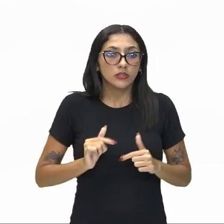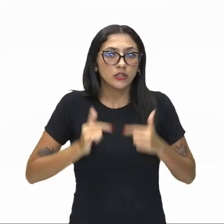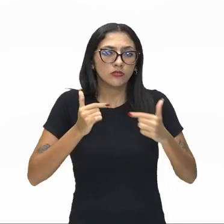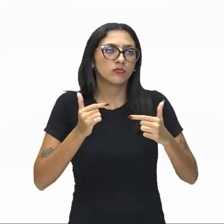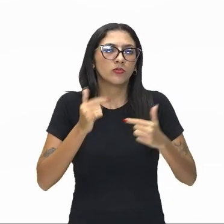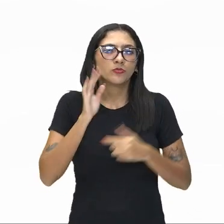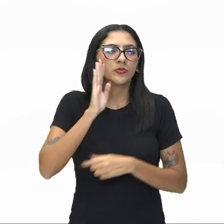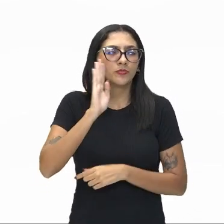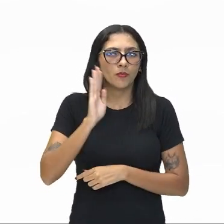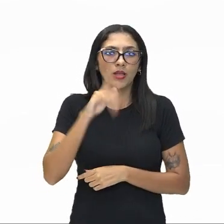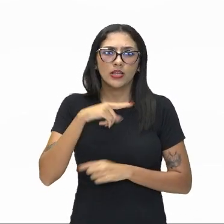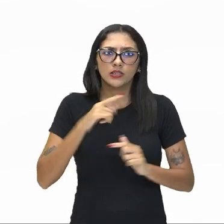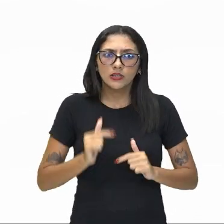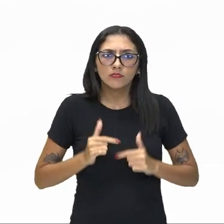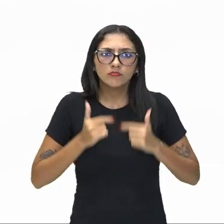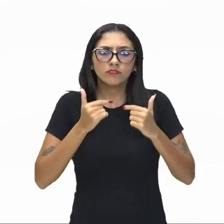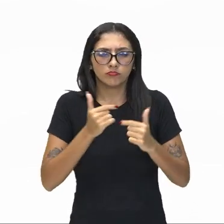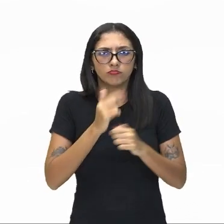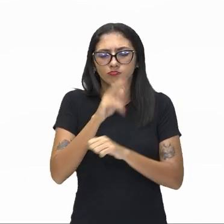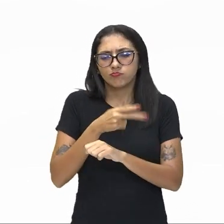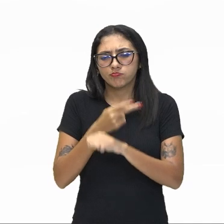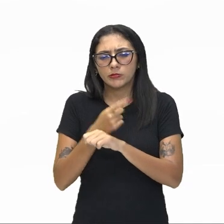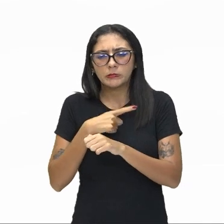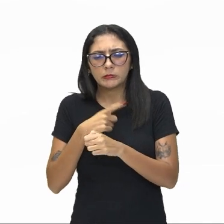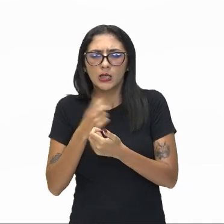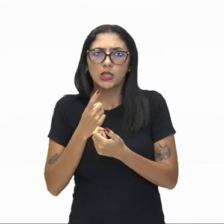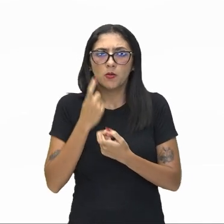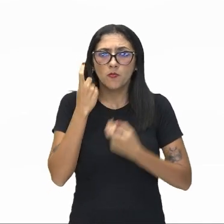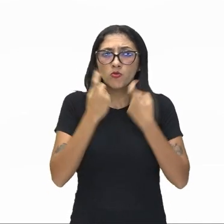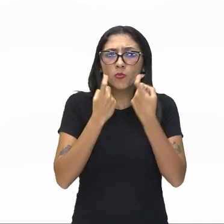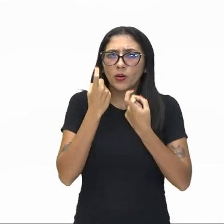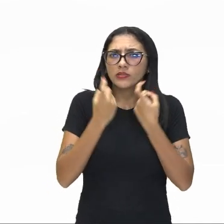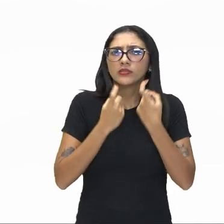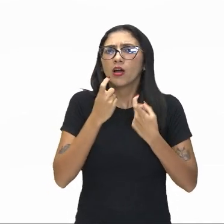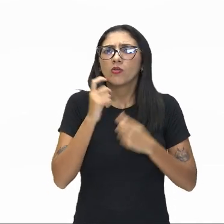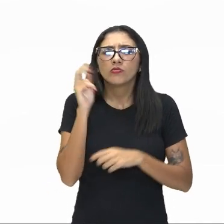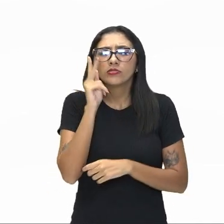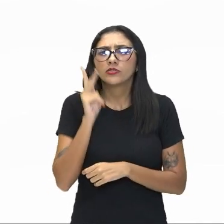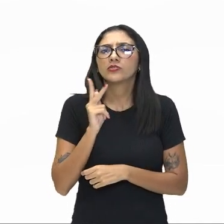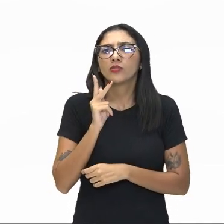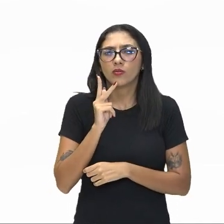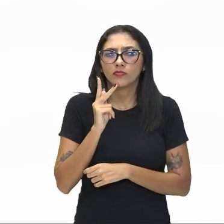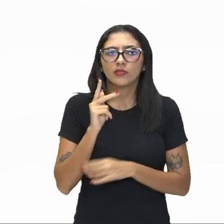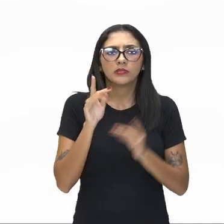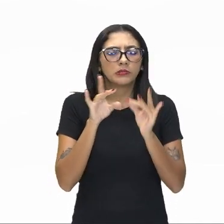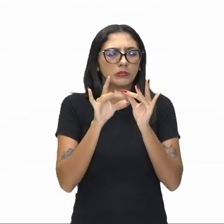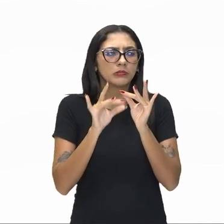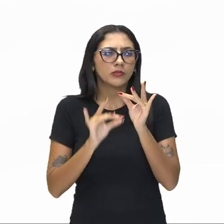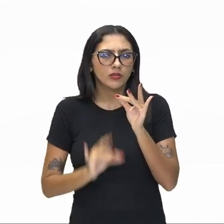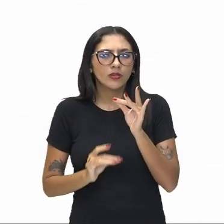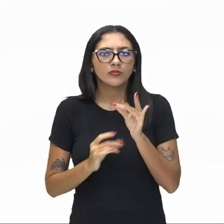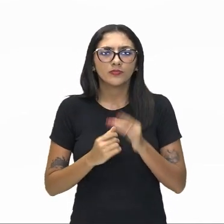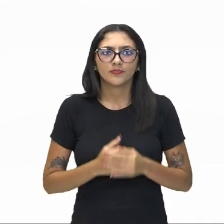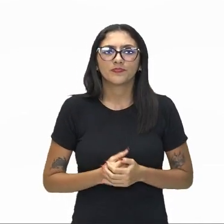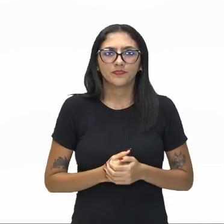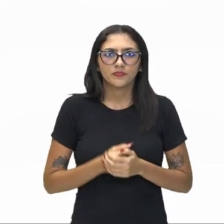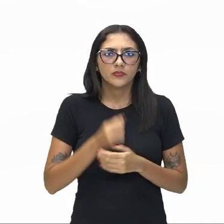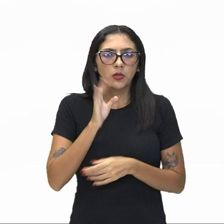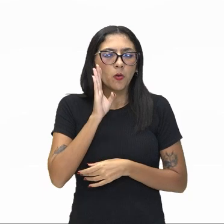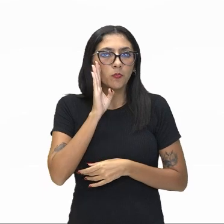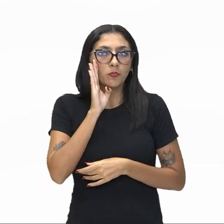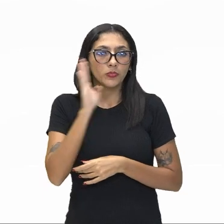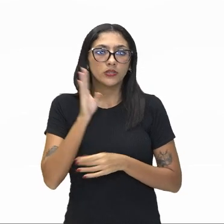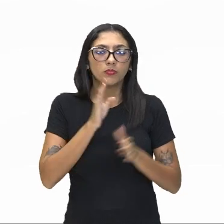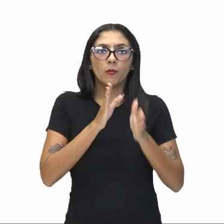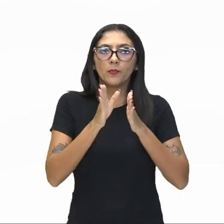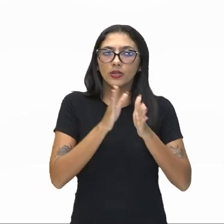conflito resultará no clímax, né? Que é o momento ali de tensão do conto. Explicando aí, né? O momento de maior tensão